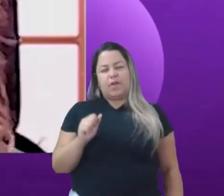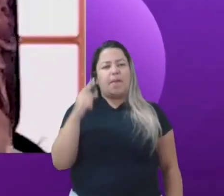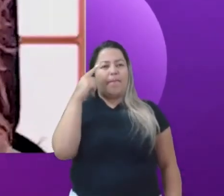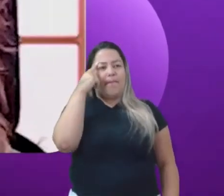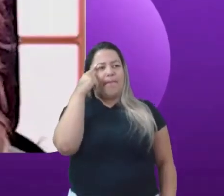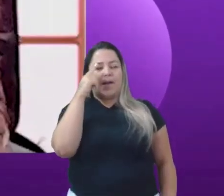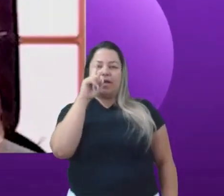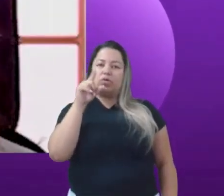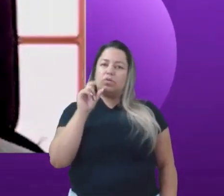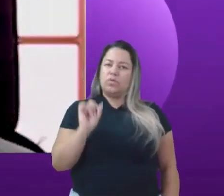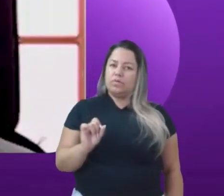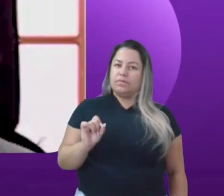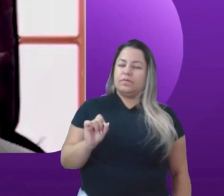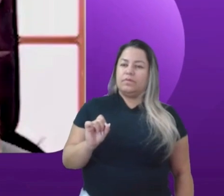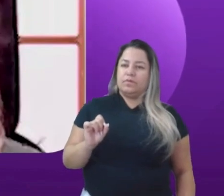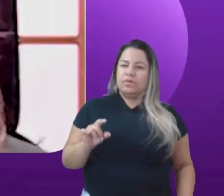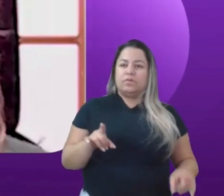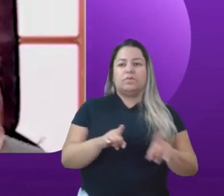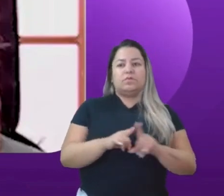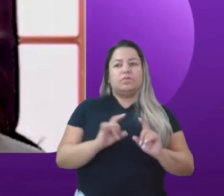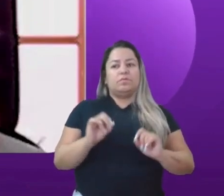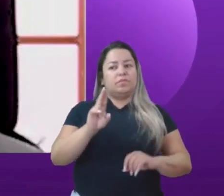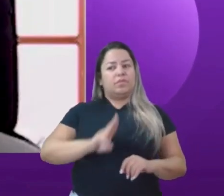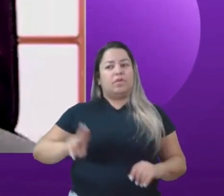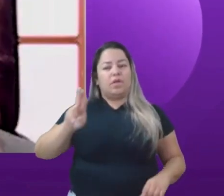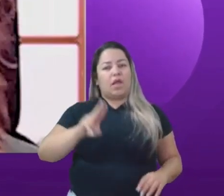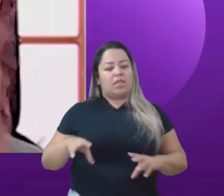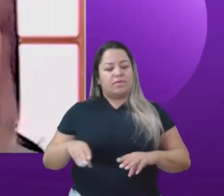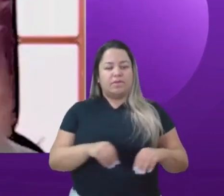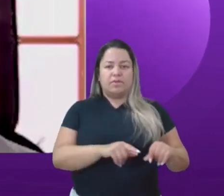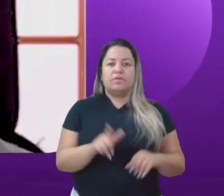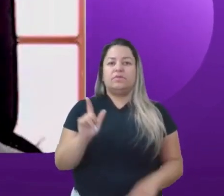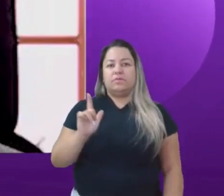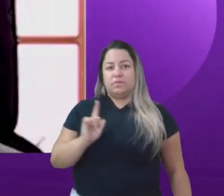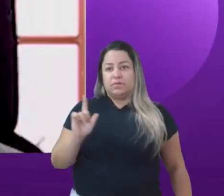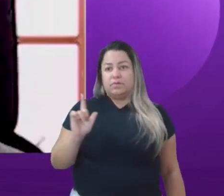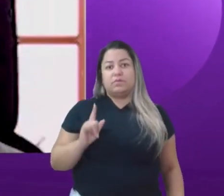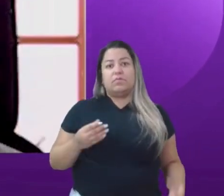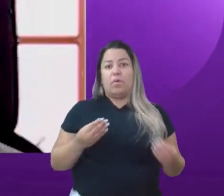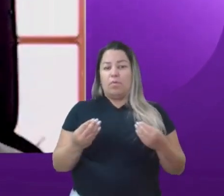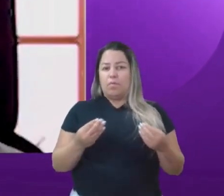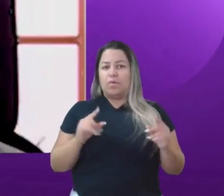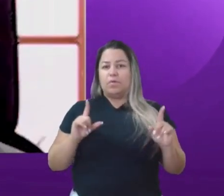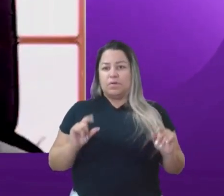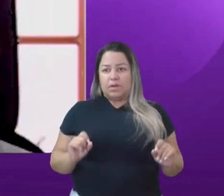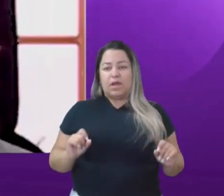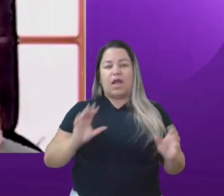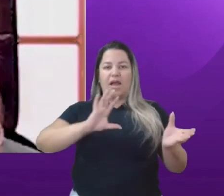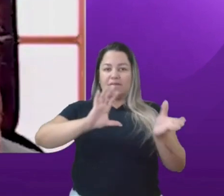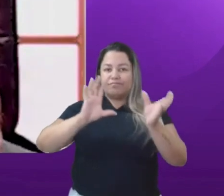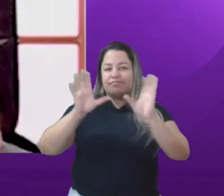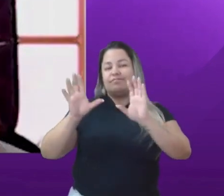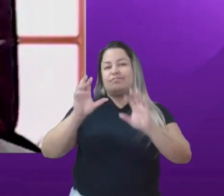para pensar no impacto que a forma como utilizamos a terra tem sobre o clima? A crise